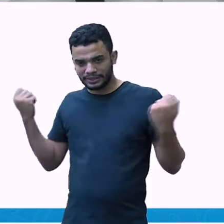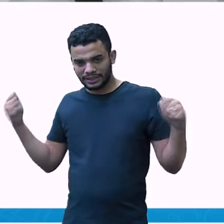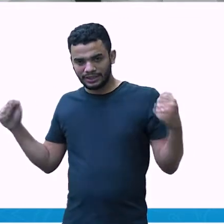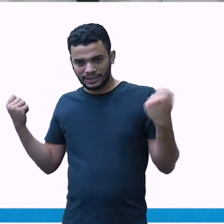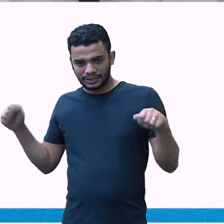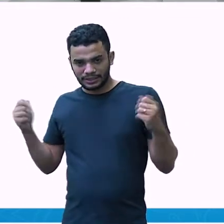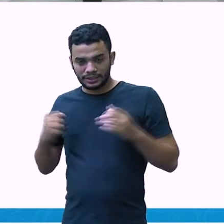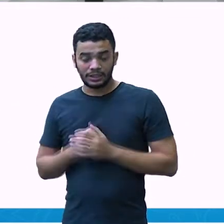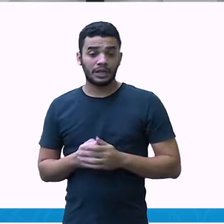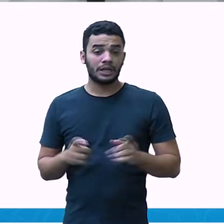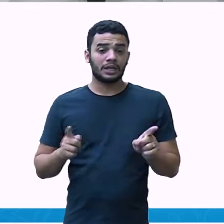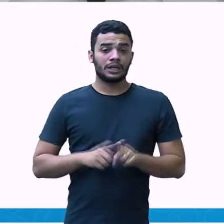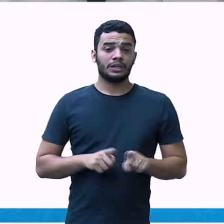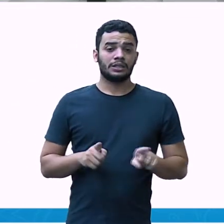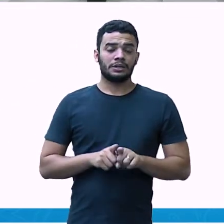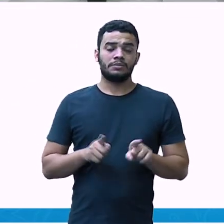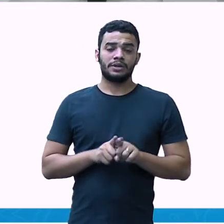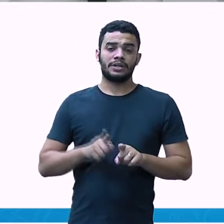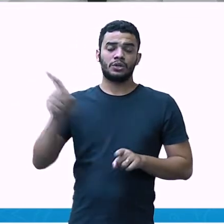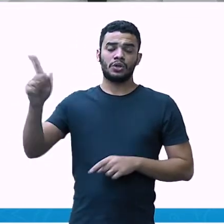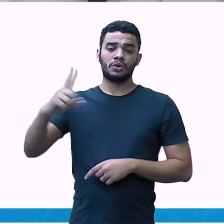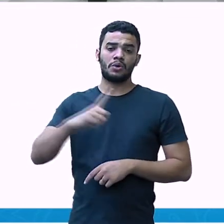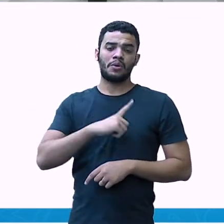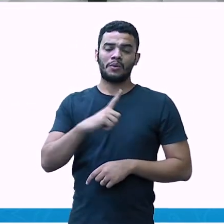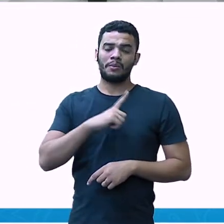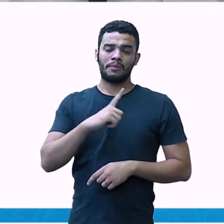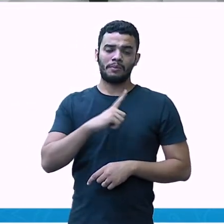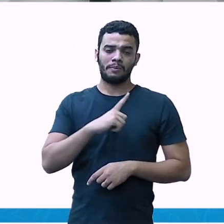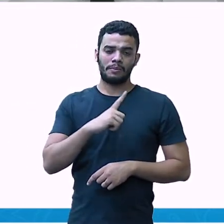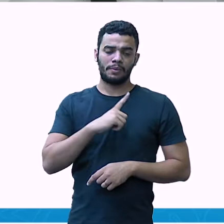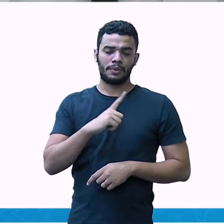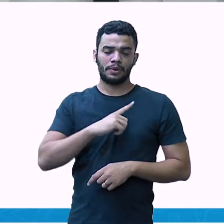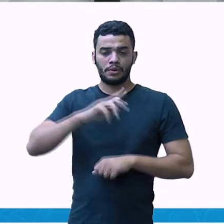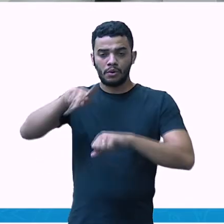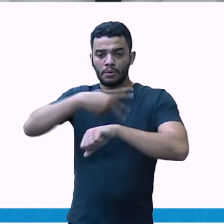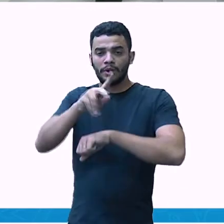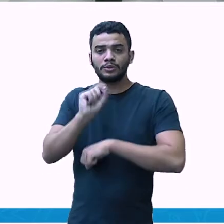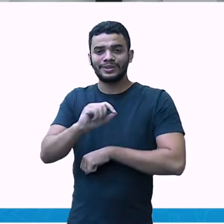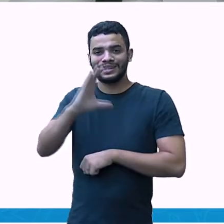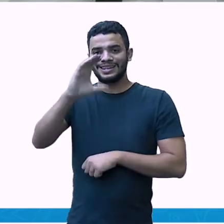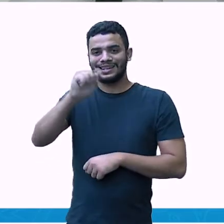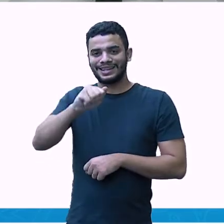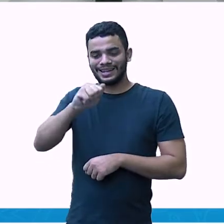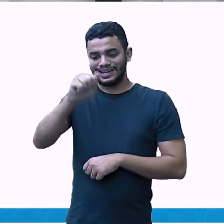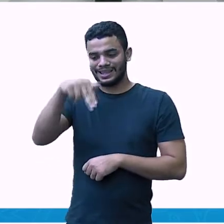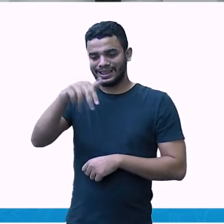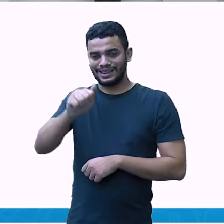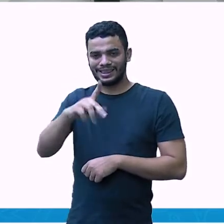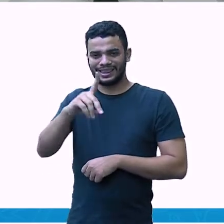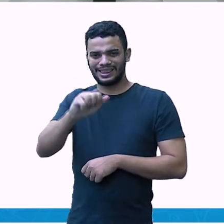41,6%, e quando nós vamos para a China e para os Estados Unidos, olha só,